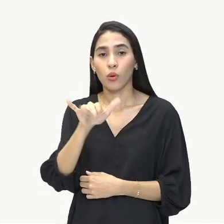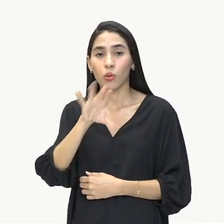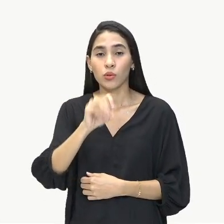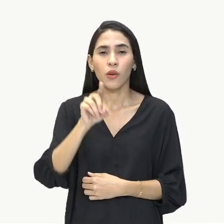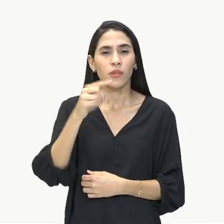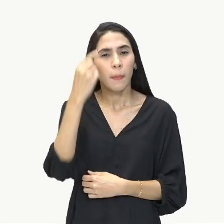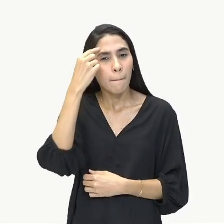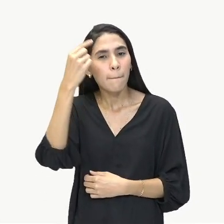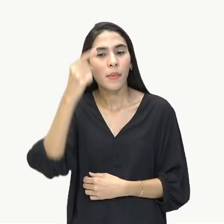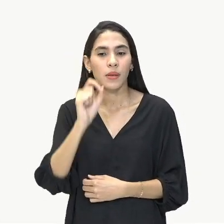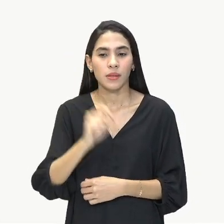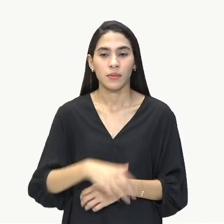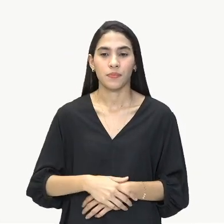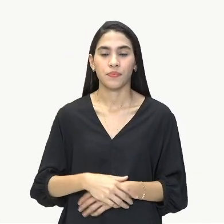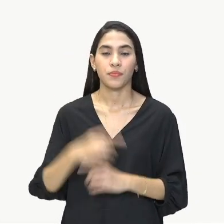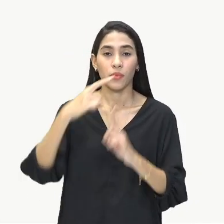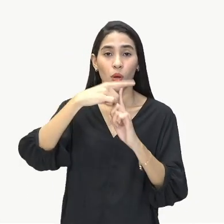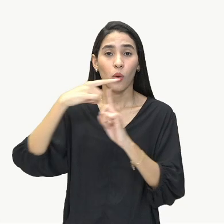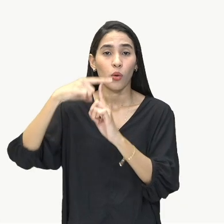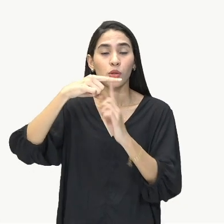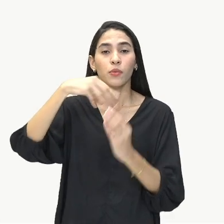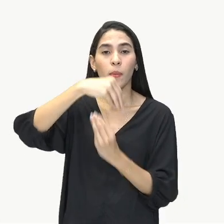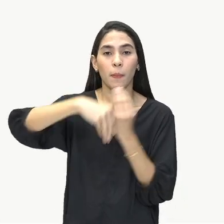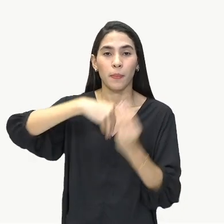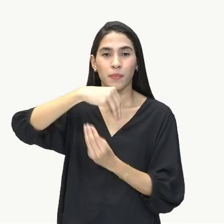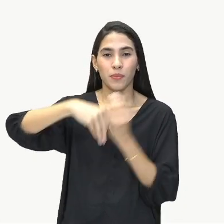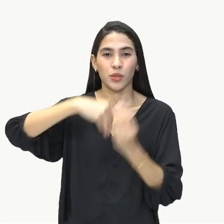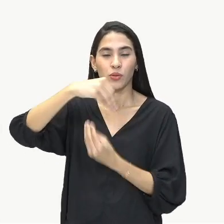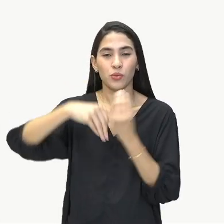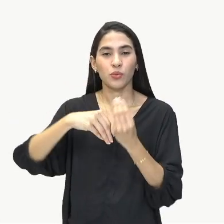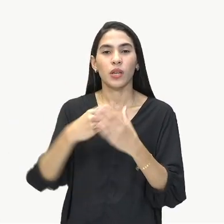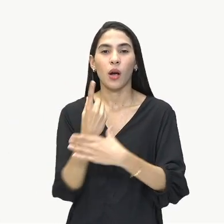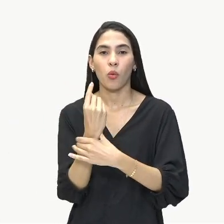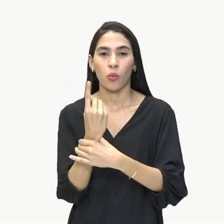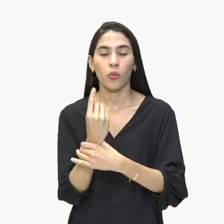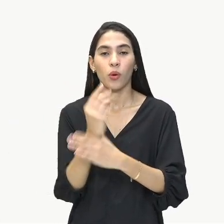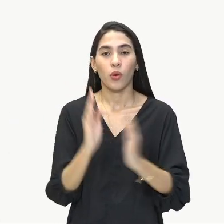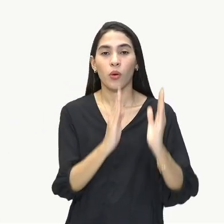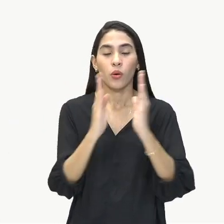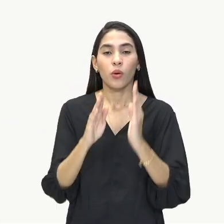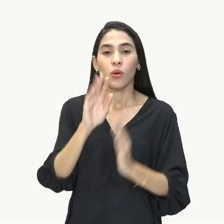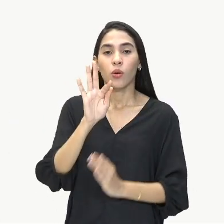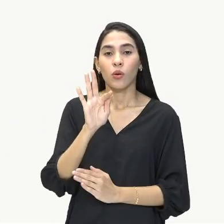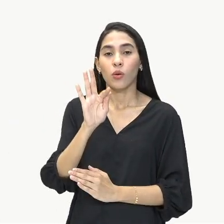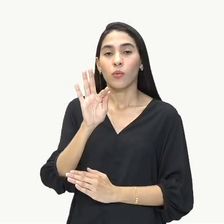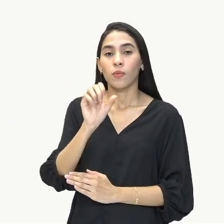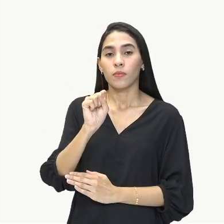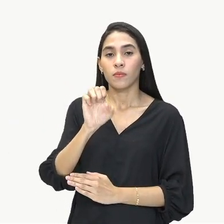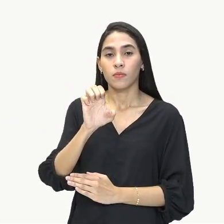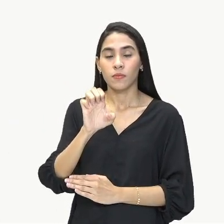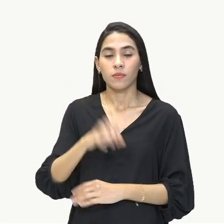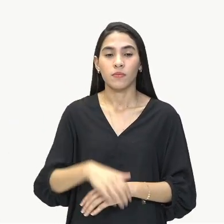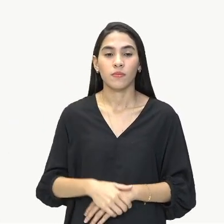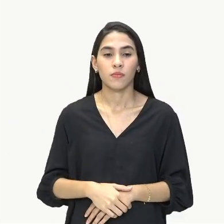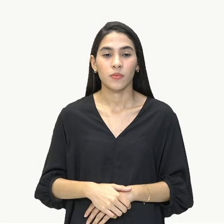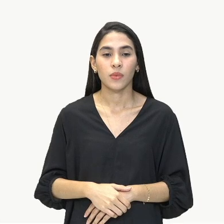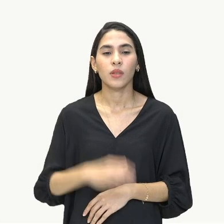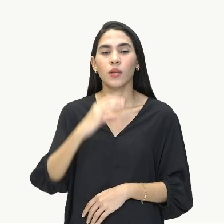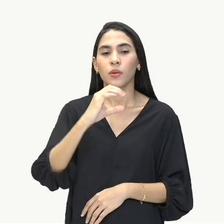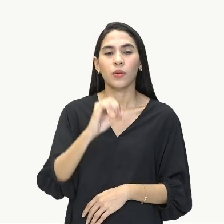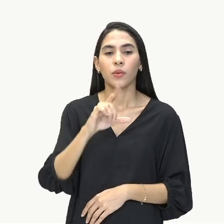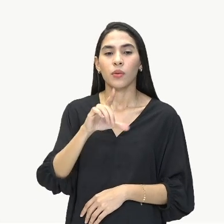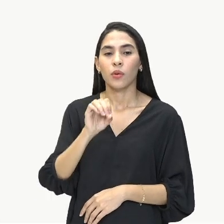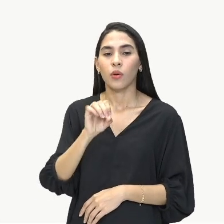pensa no tipo, de mistura homogênea. E os coloides?